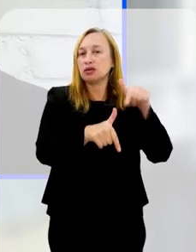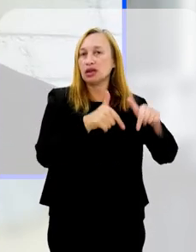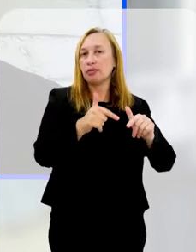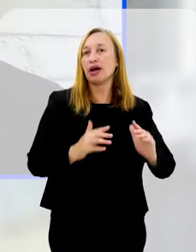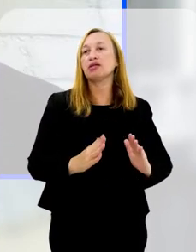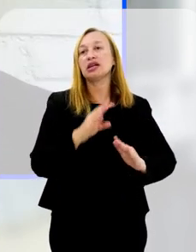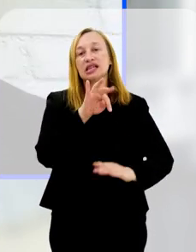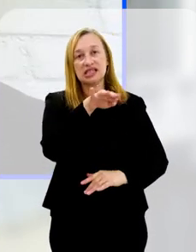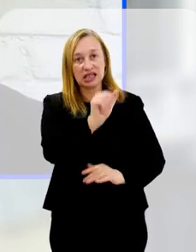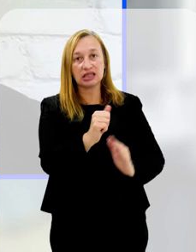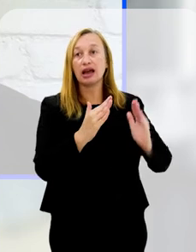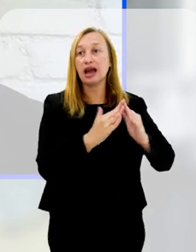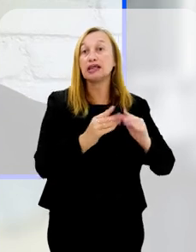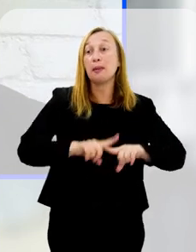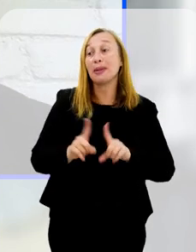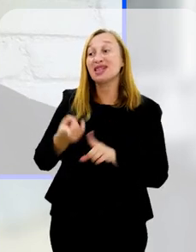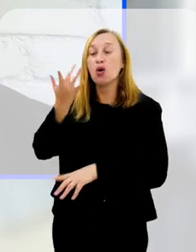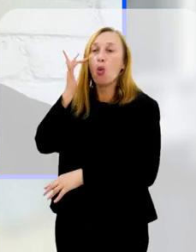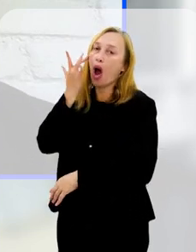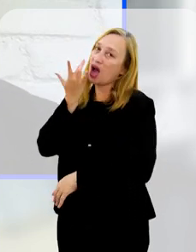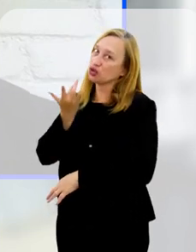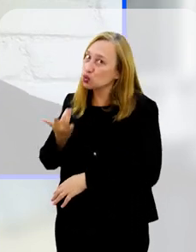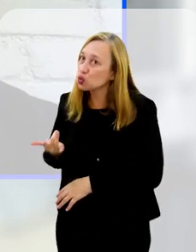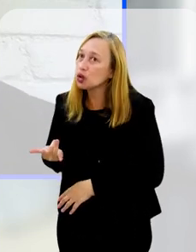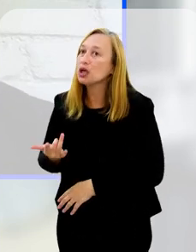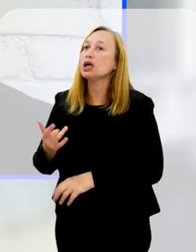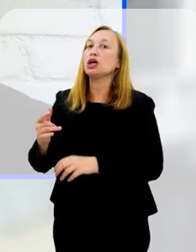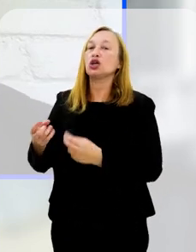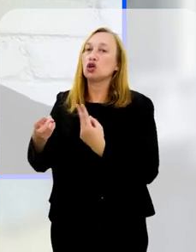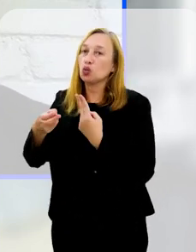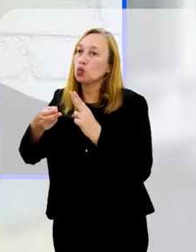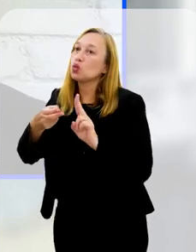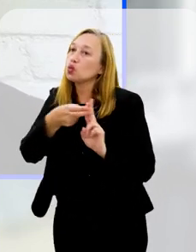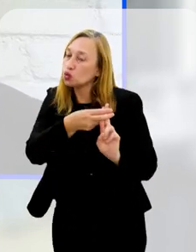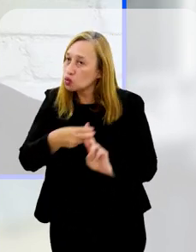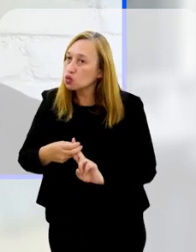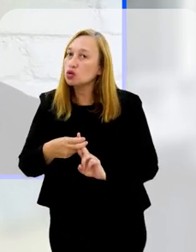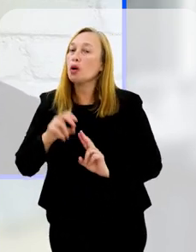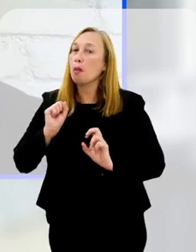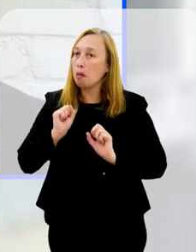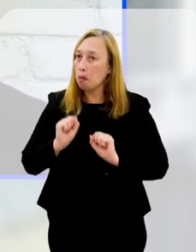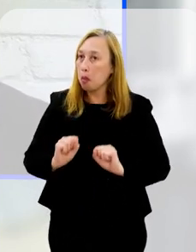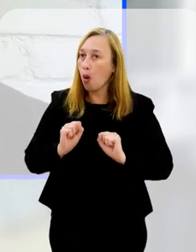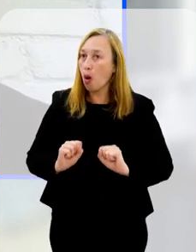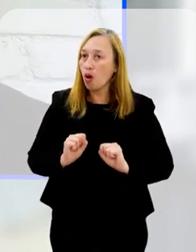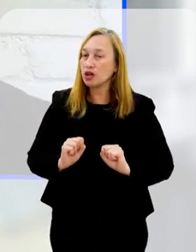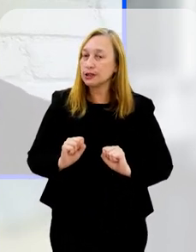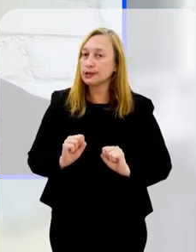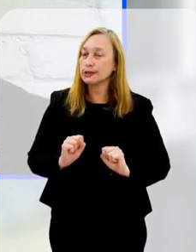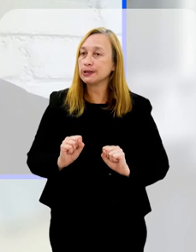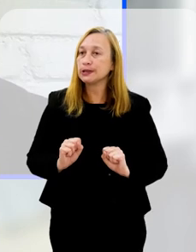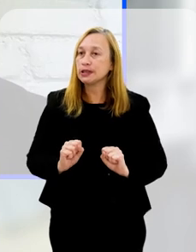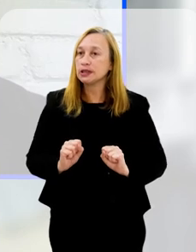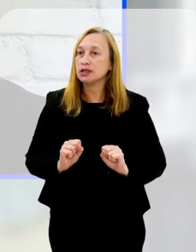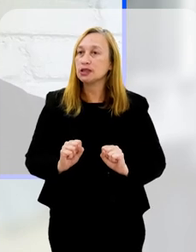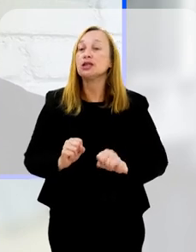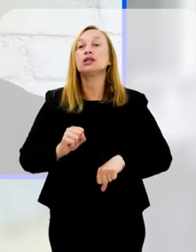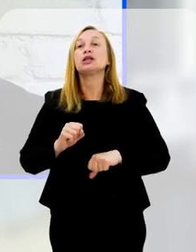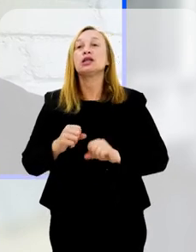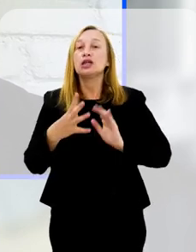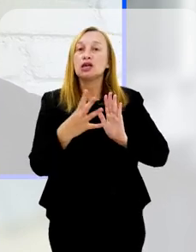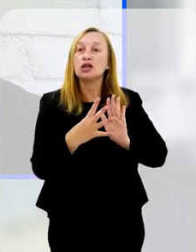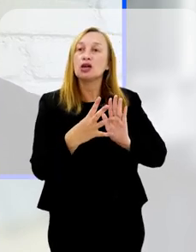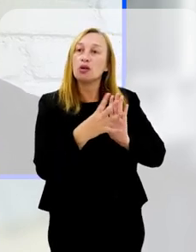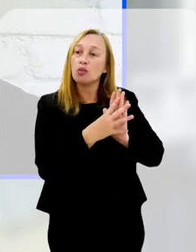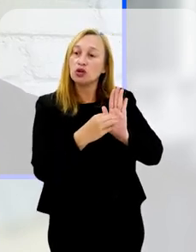muito respeito pelo trabalho das Santas Casas, mas eu acho que o sistema de saúde pode se inspirar, o